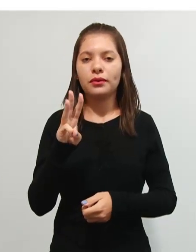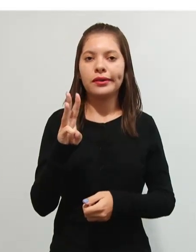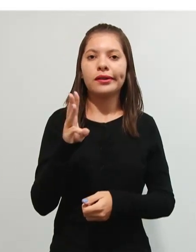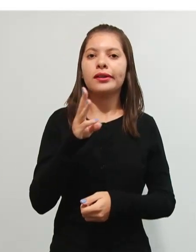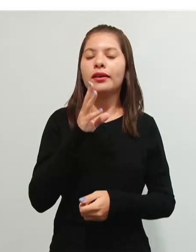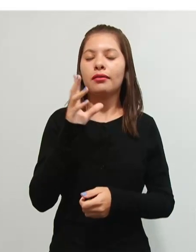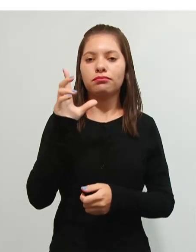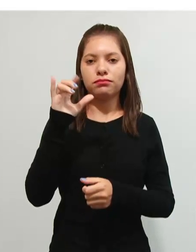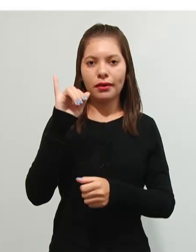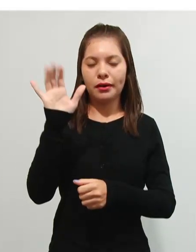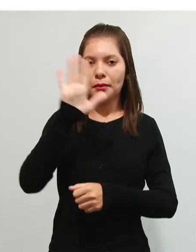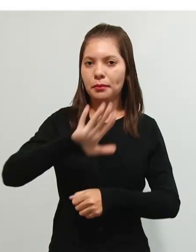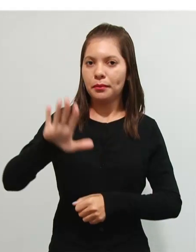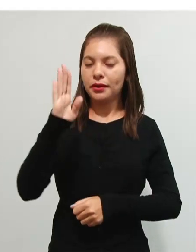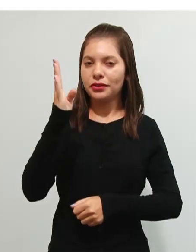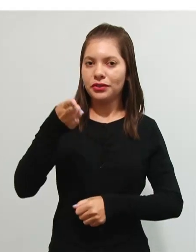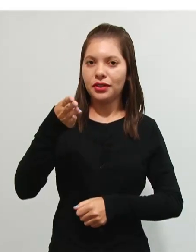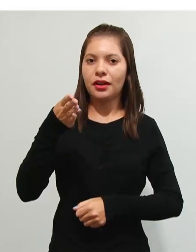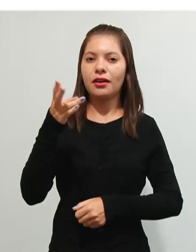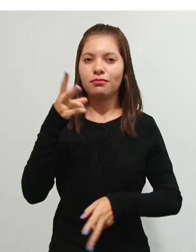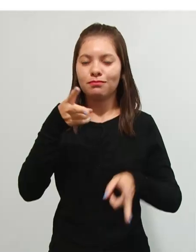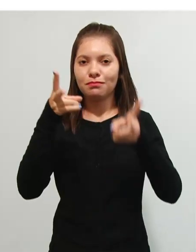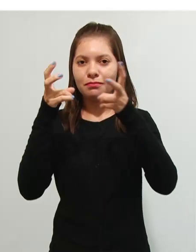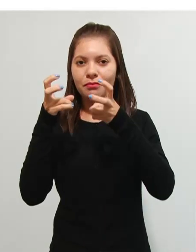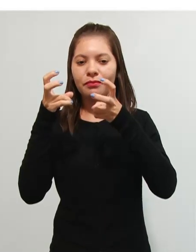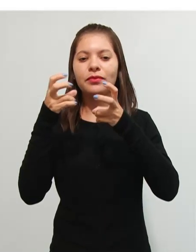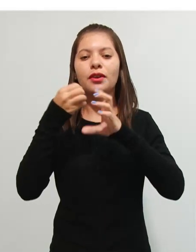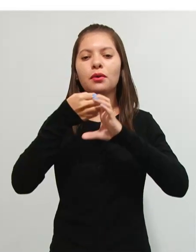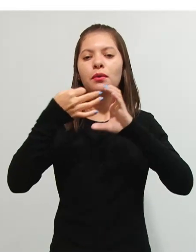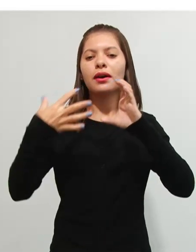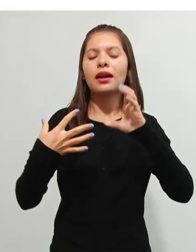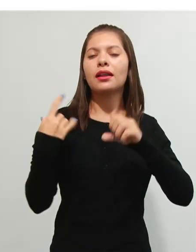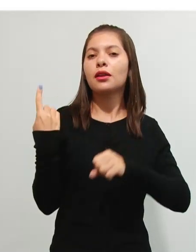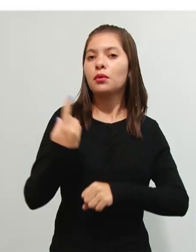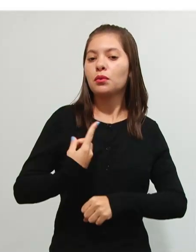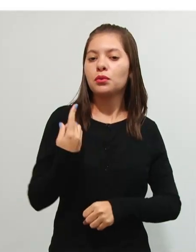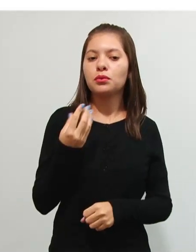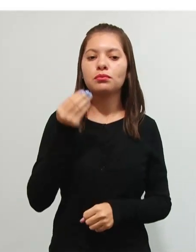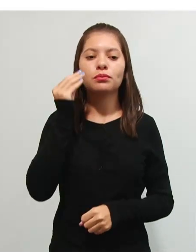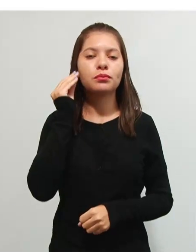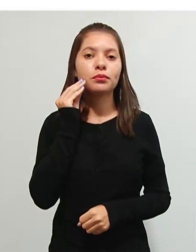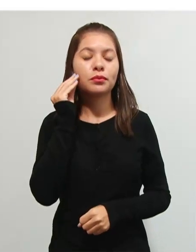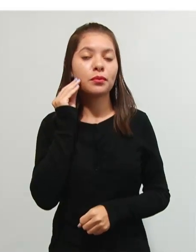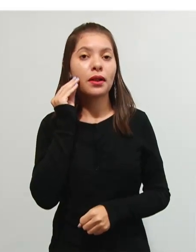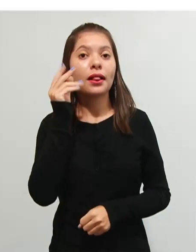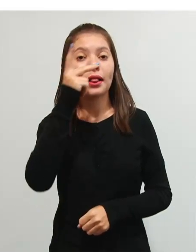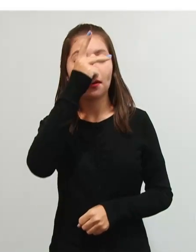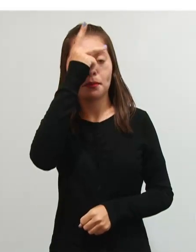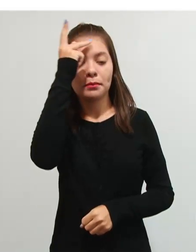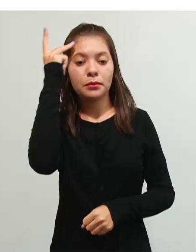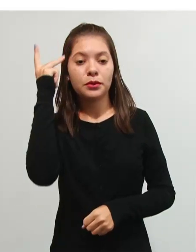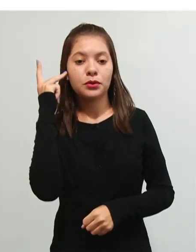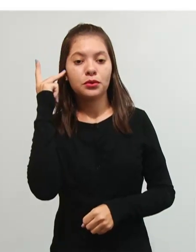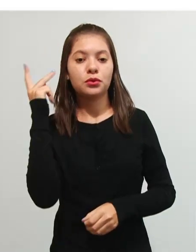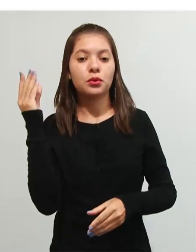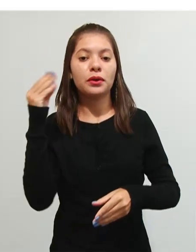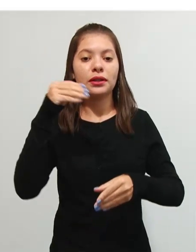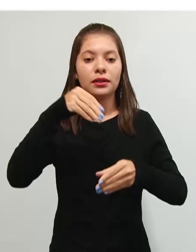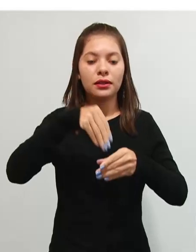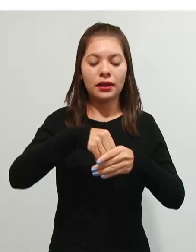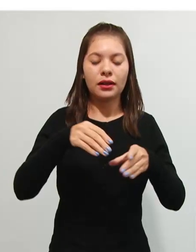as fotinhas, né? E elas realçam o caráter único da experiência da pessoa e integram as